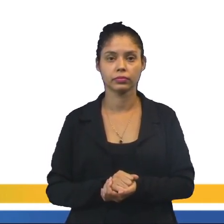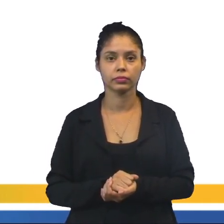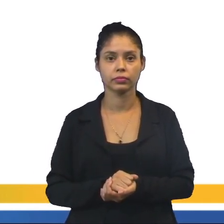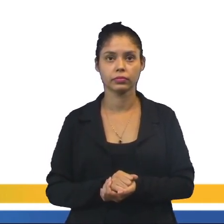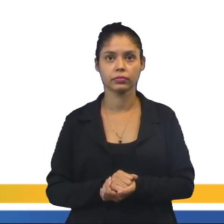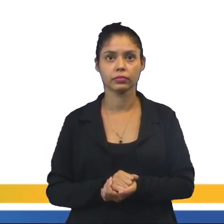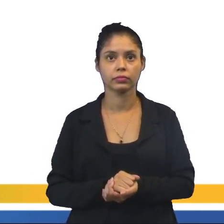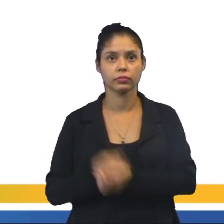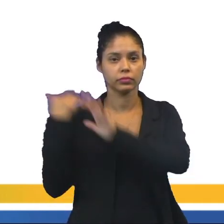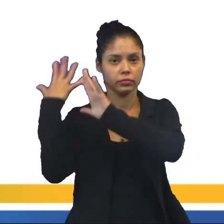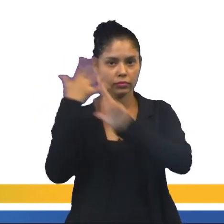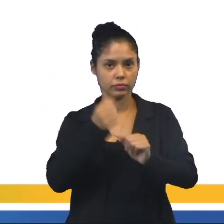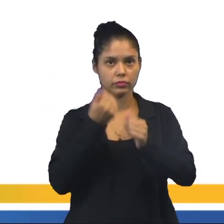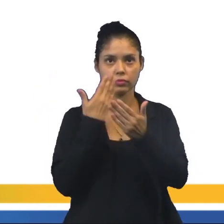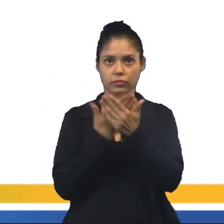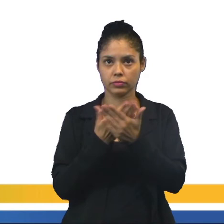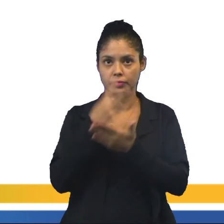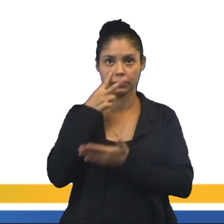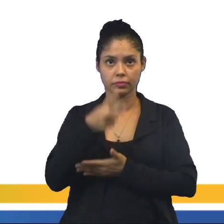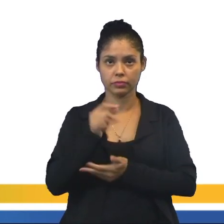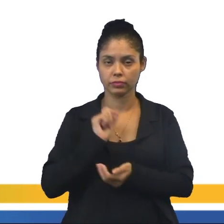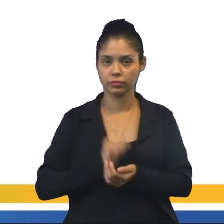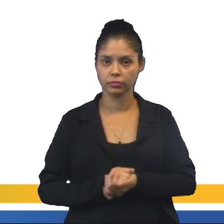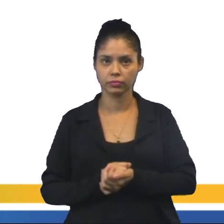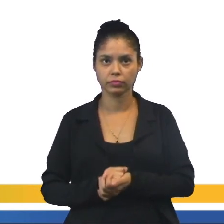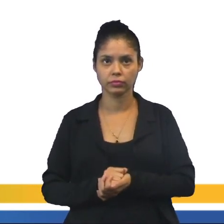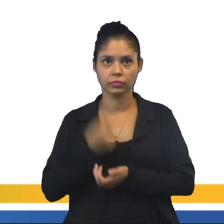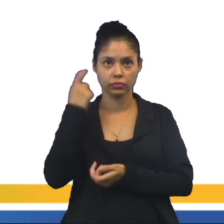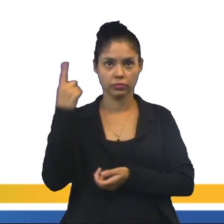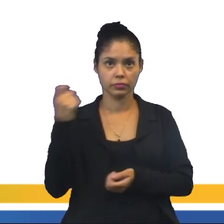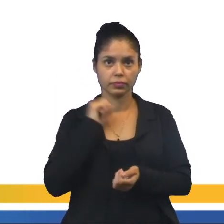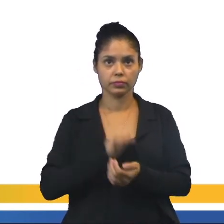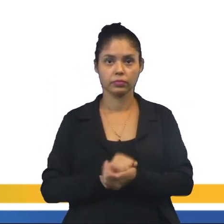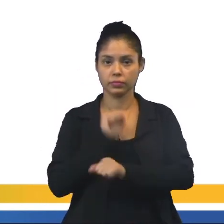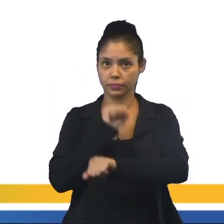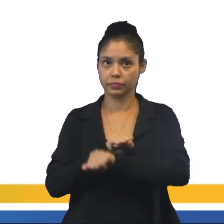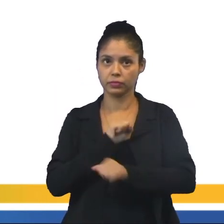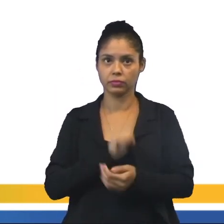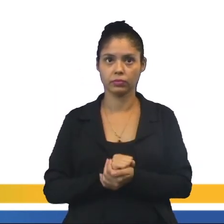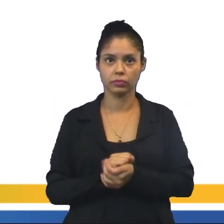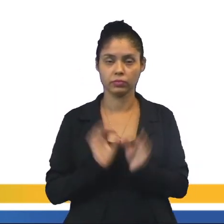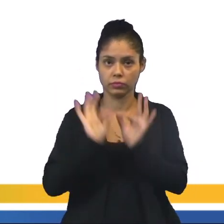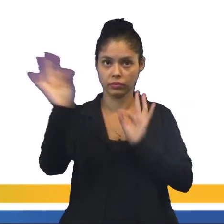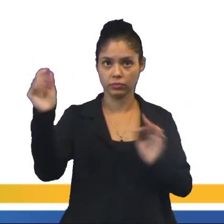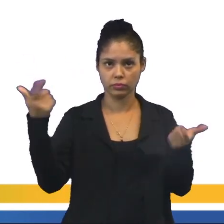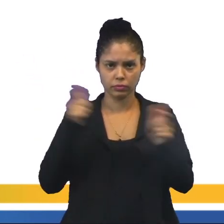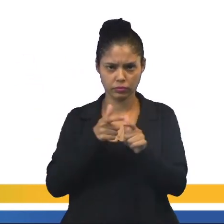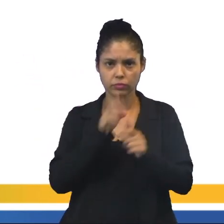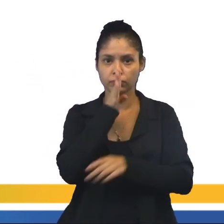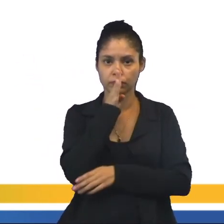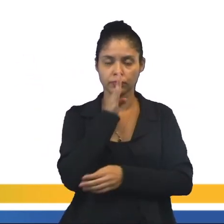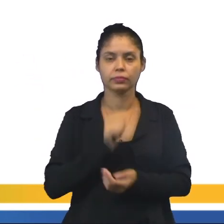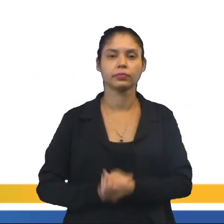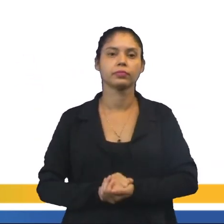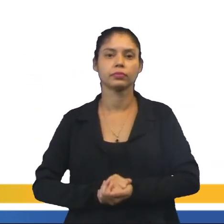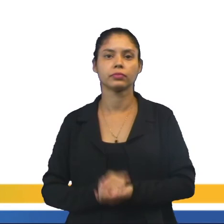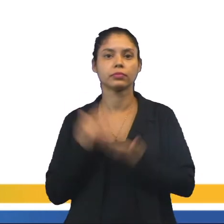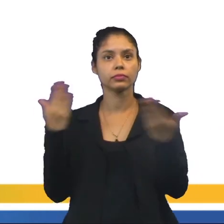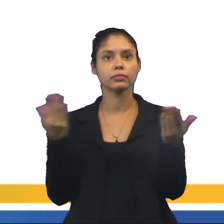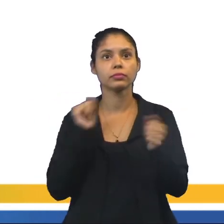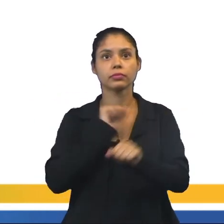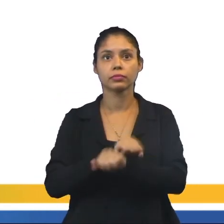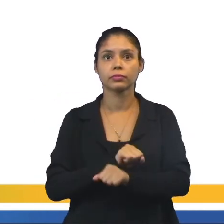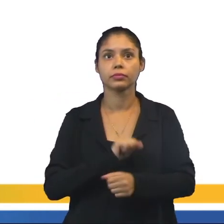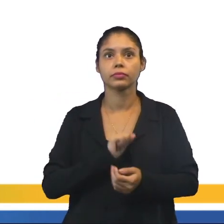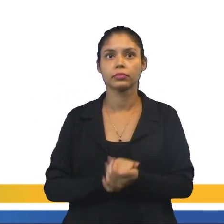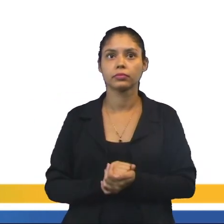E aí a gente pode já lembrar esse viu o que a duração do som e pausa somos longo curto e o silêncio que foi